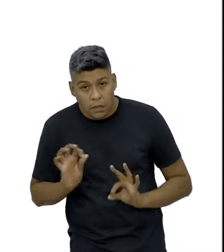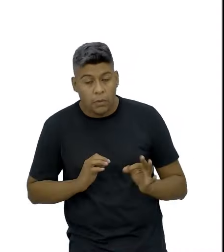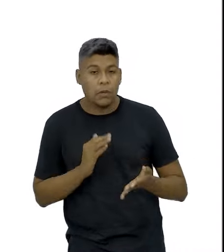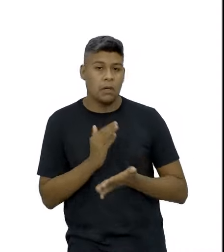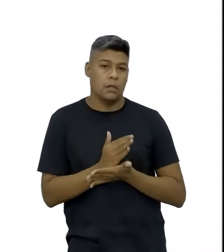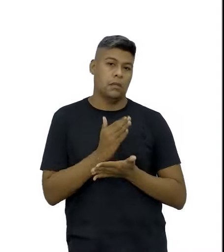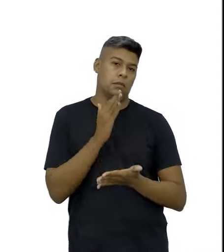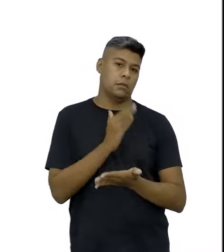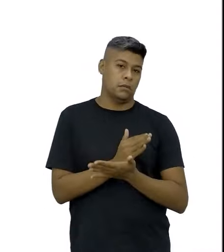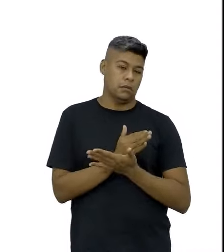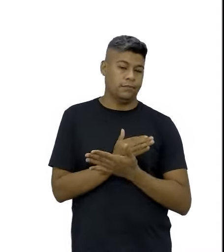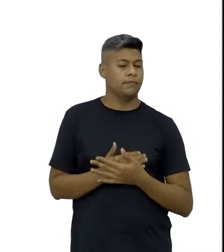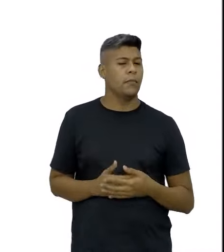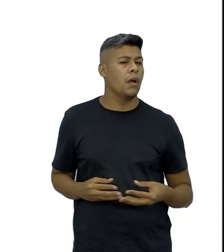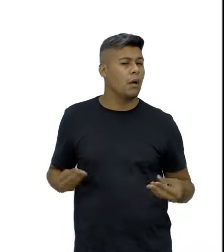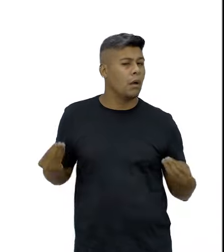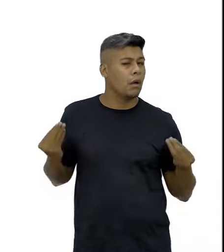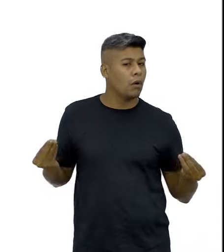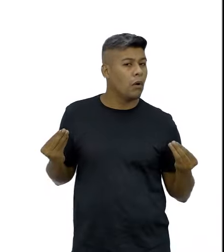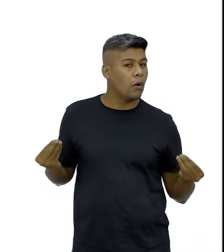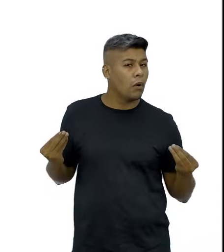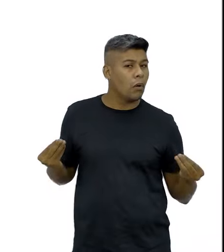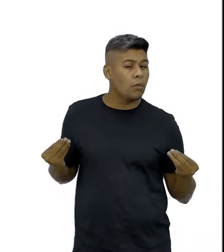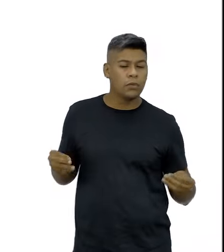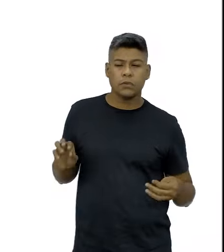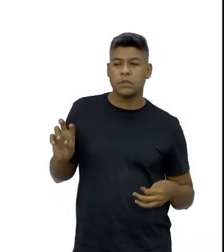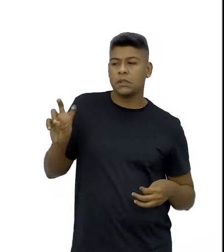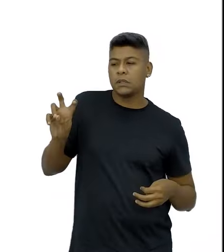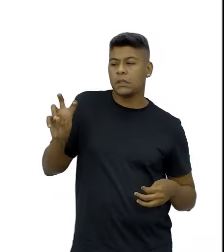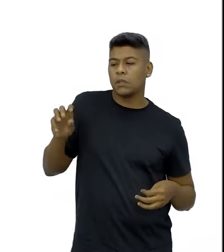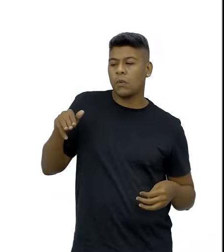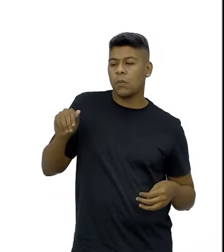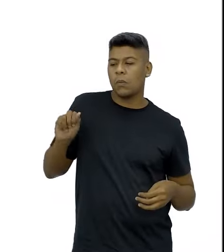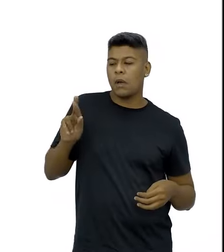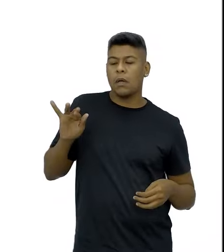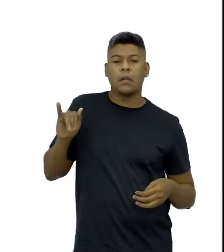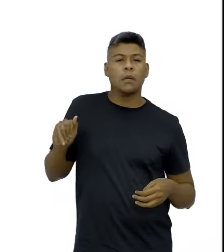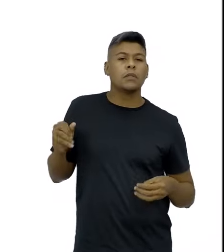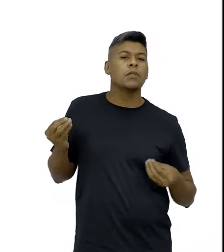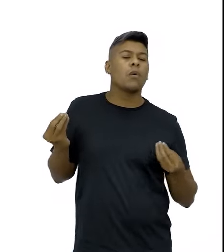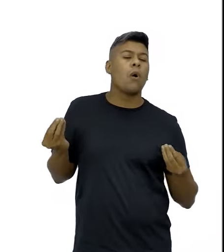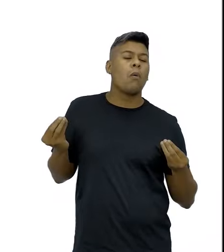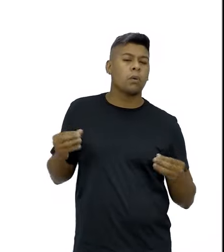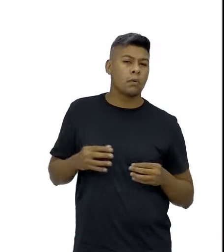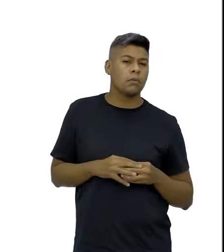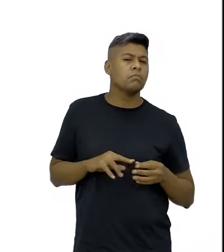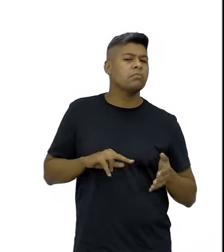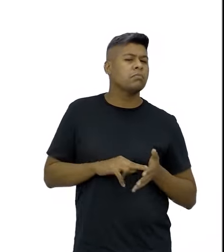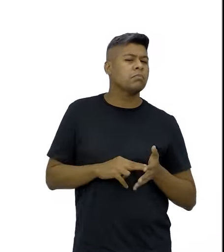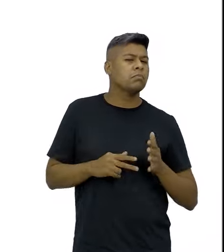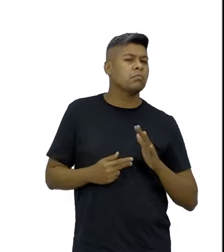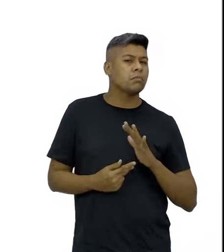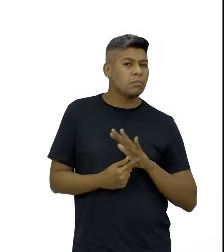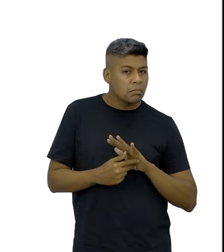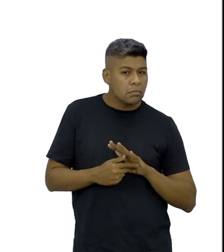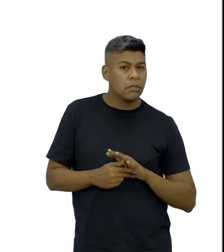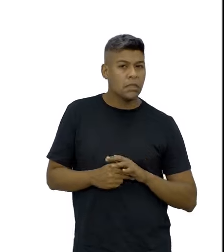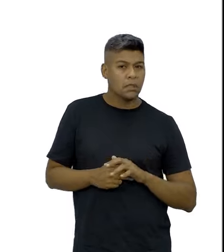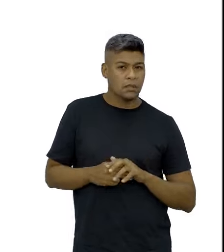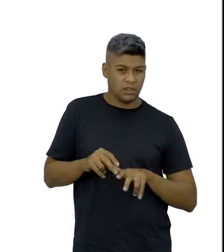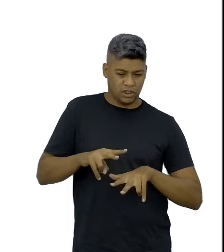antecipação. Como será que brinca Cinco Marias? E inferências. O que será que significa